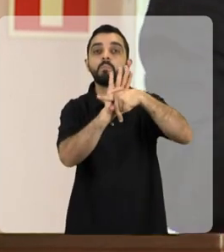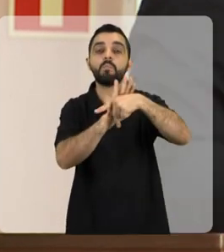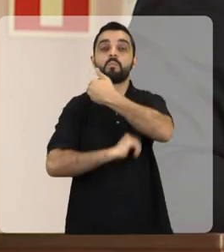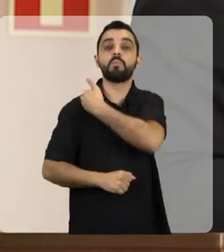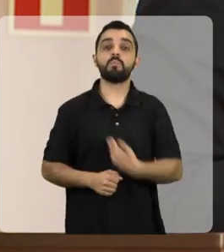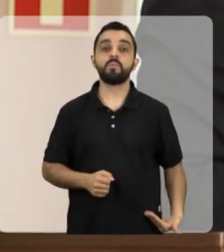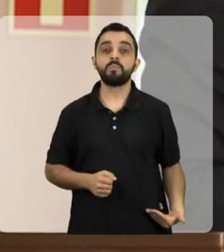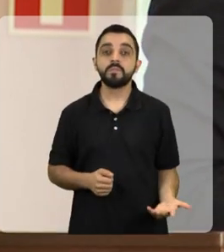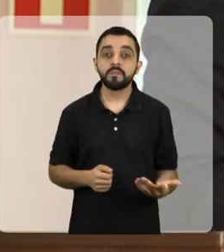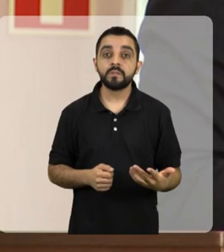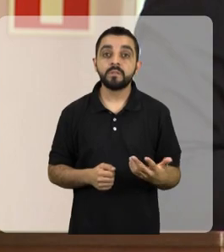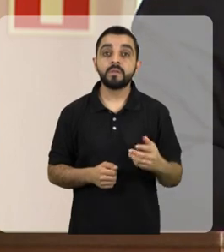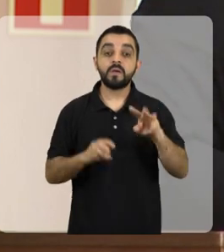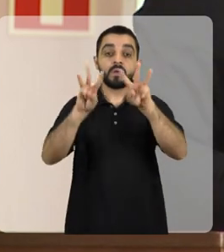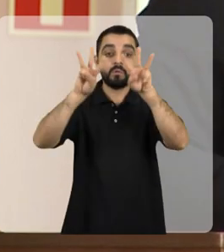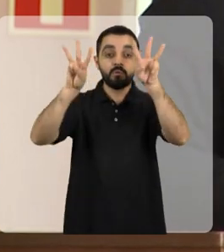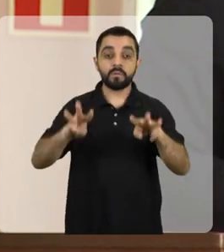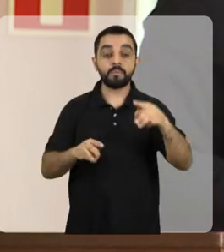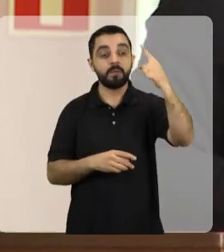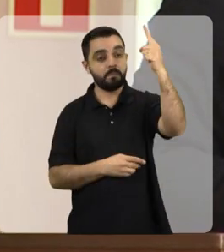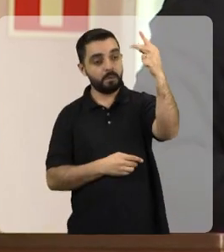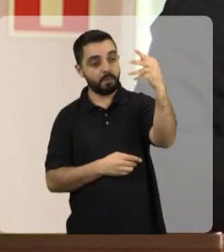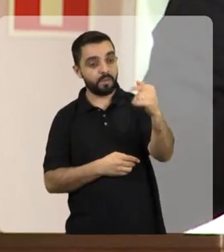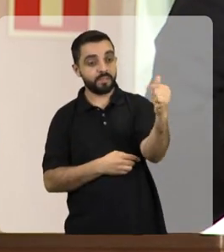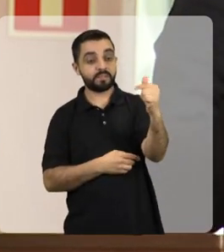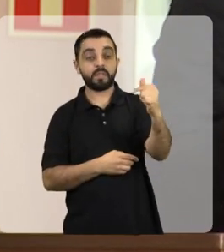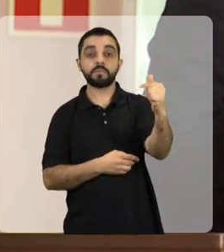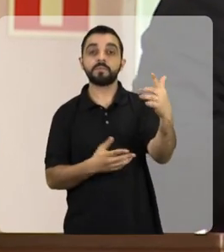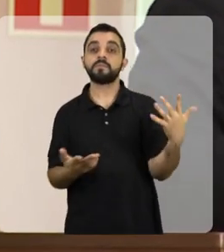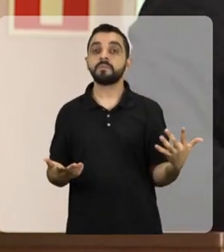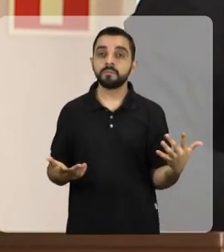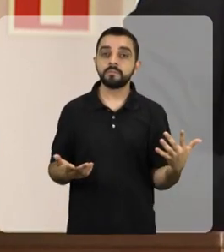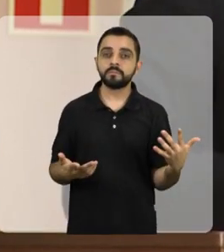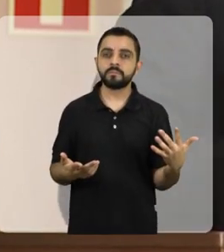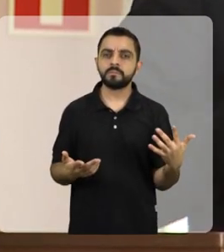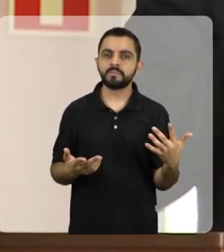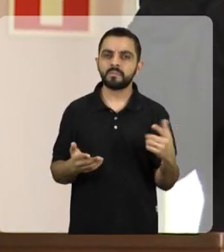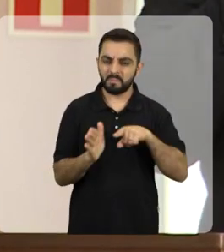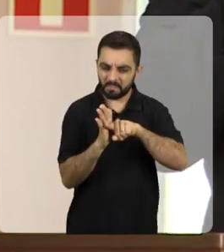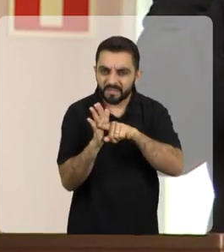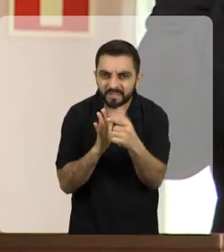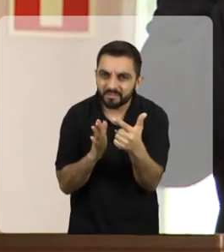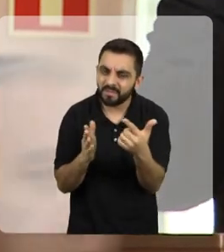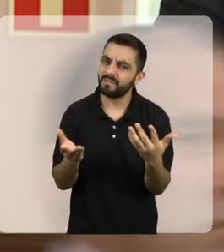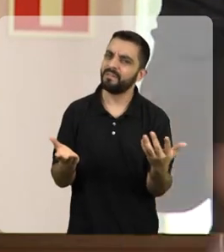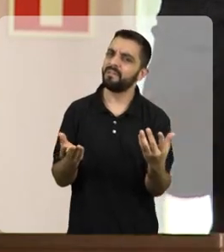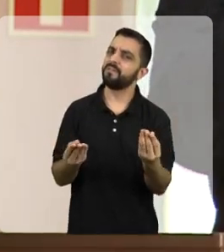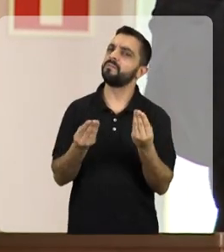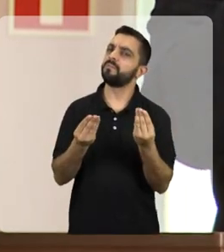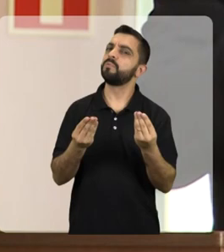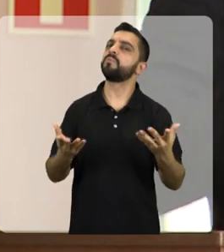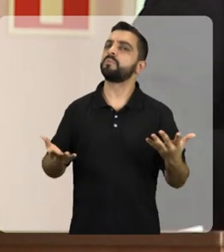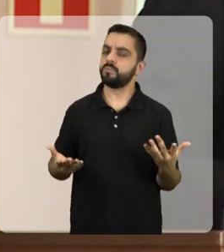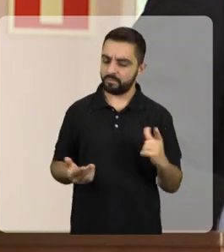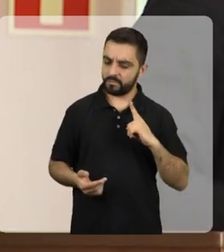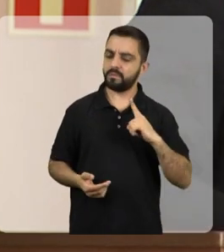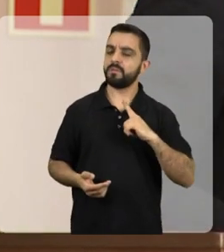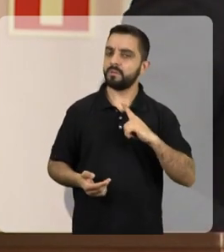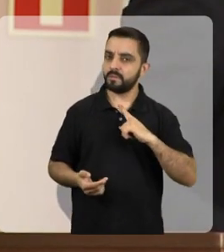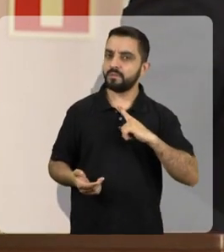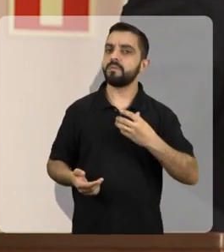Universidade Federal do Paraná é a sétima do Brasil. Aonde está a ineficiência? Aonde está a